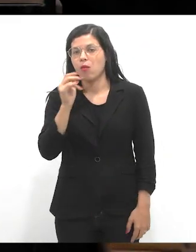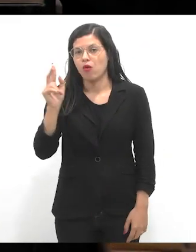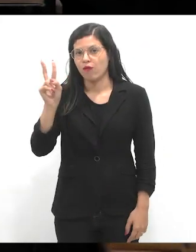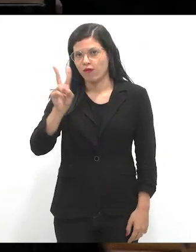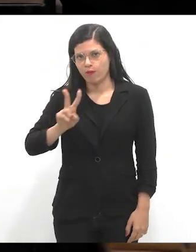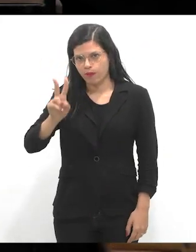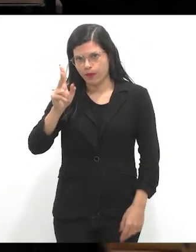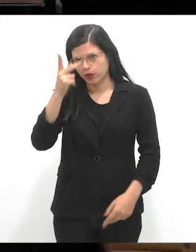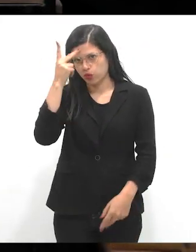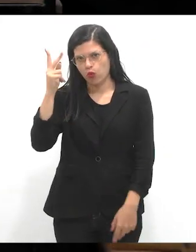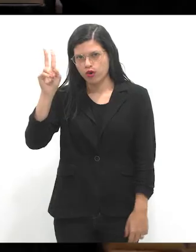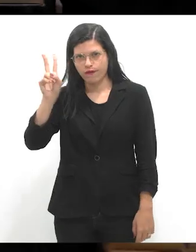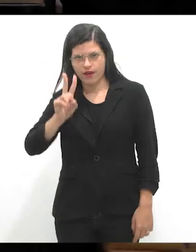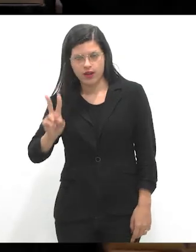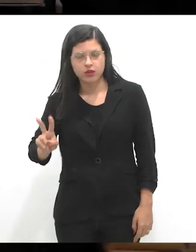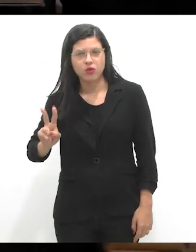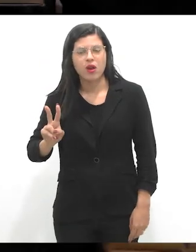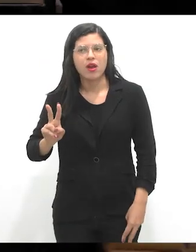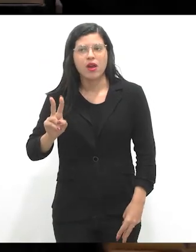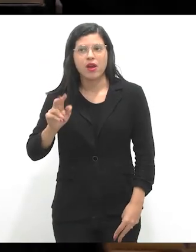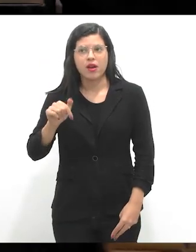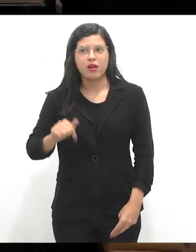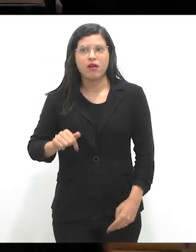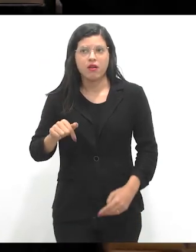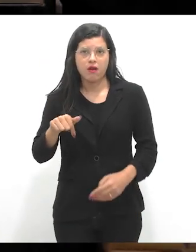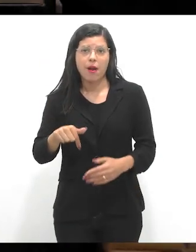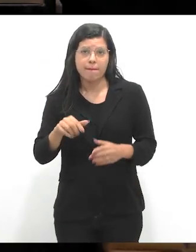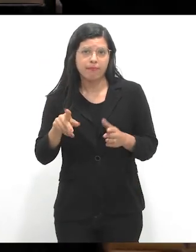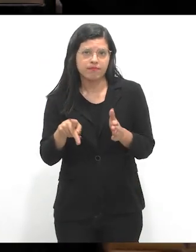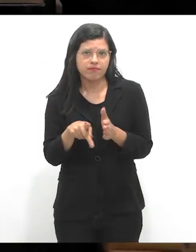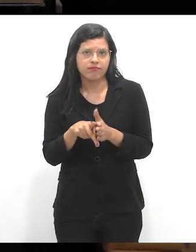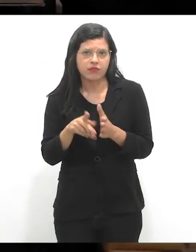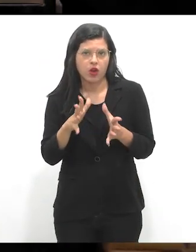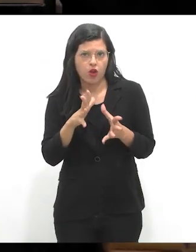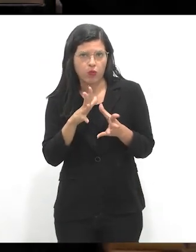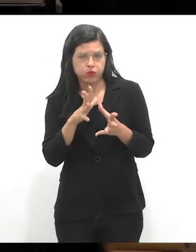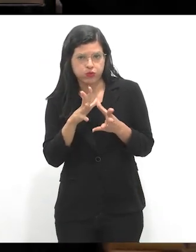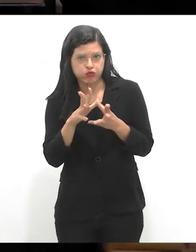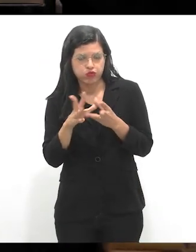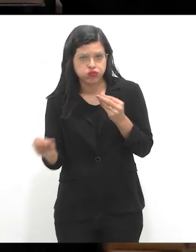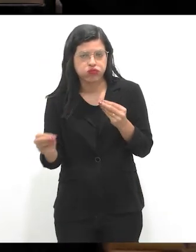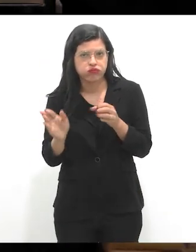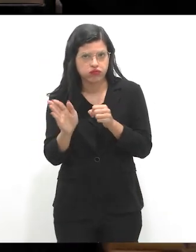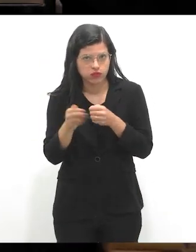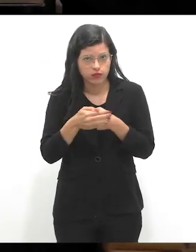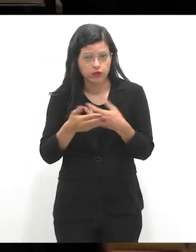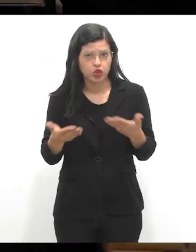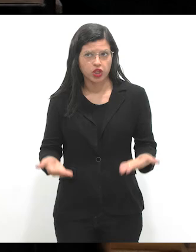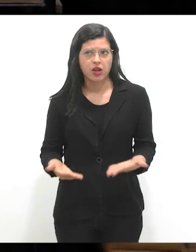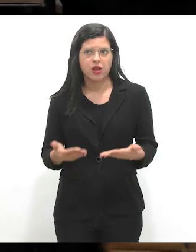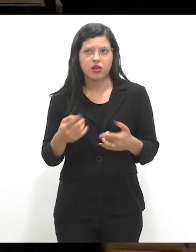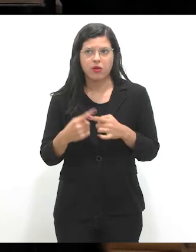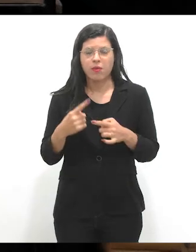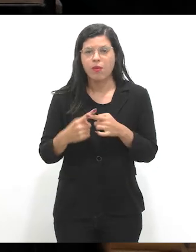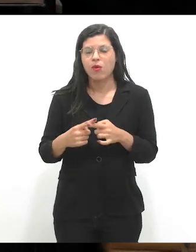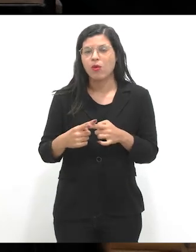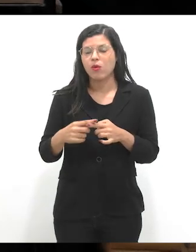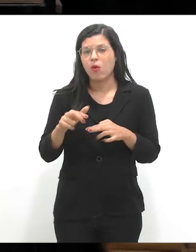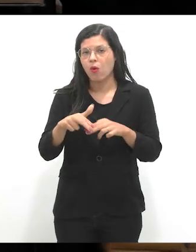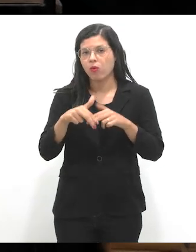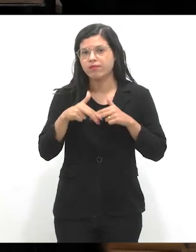venezuelano, né? Muitas vezes essas pessoas elas já vão ser reconhecidas como refugiadas por conta dessa definição ampliada,